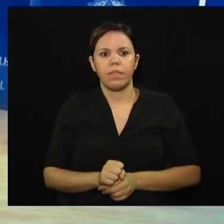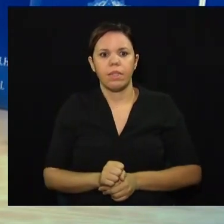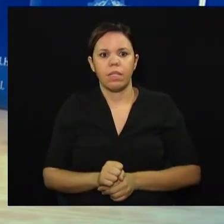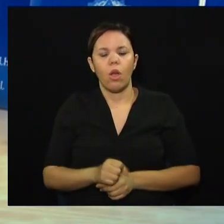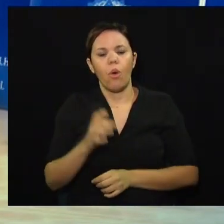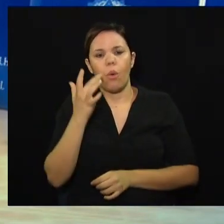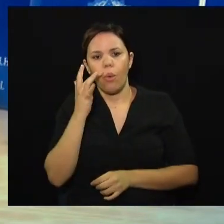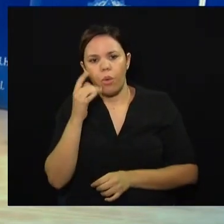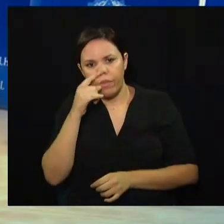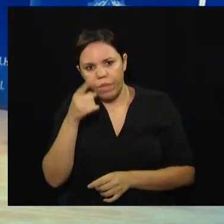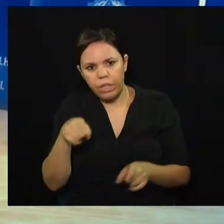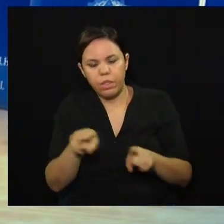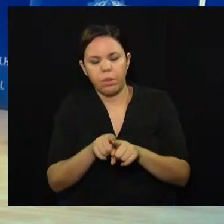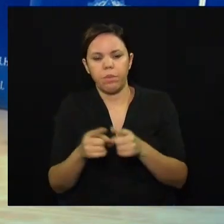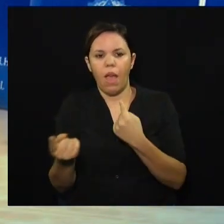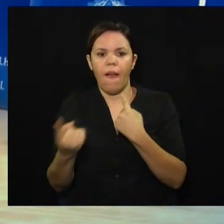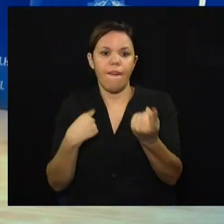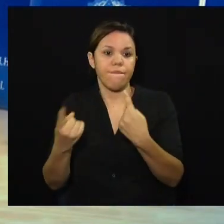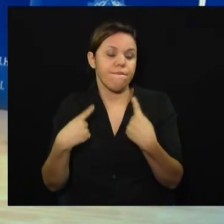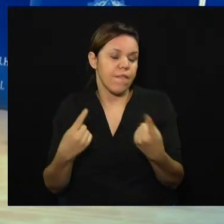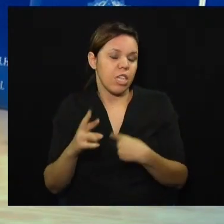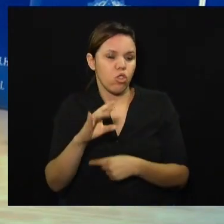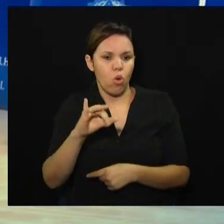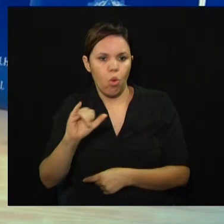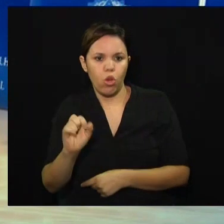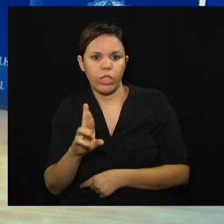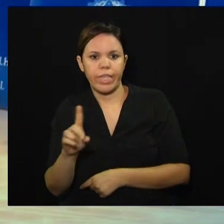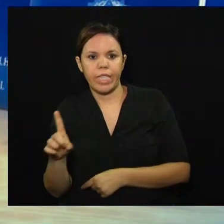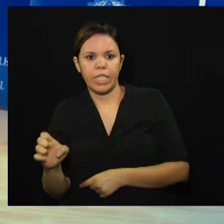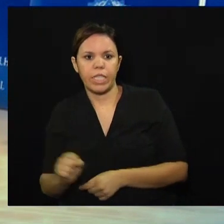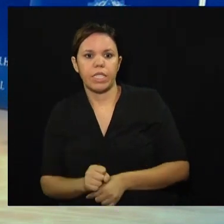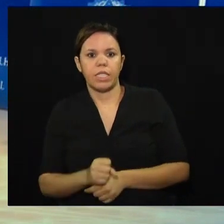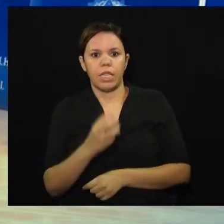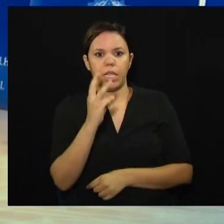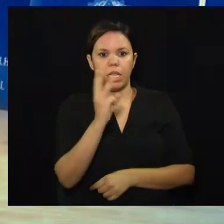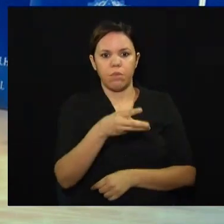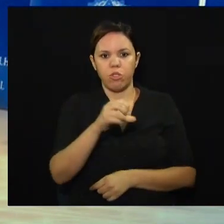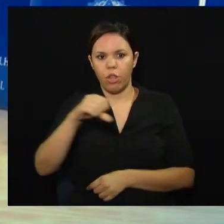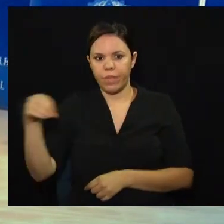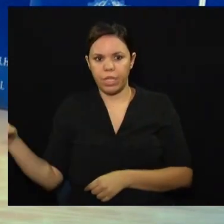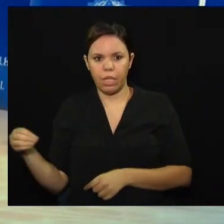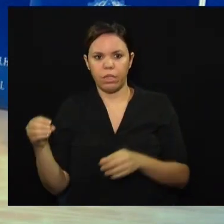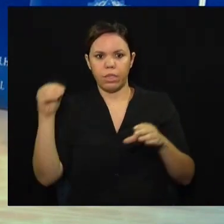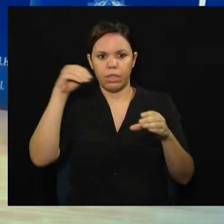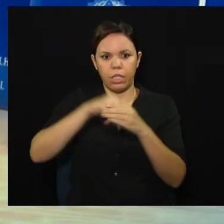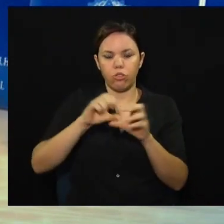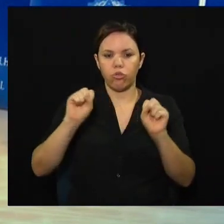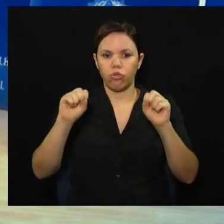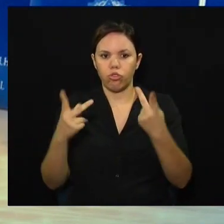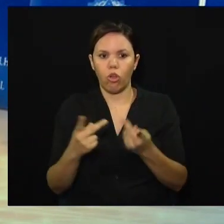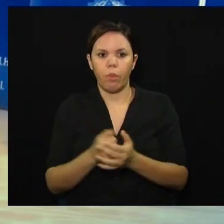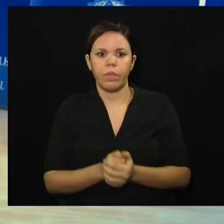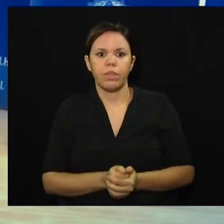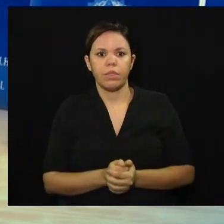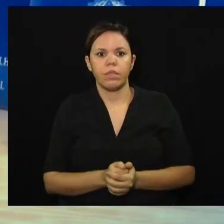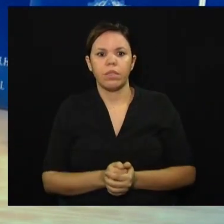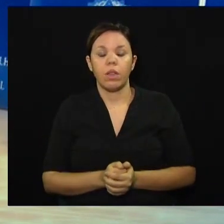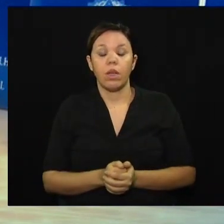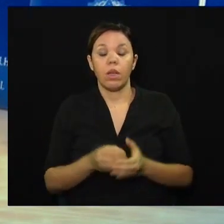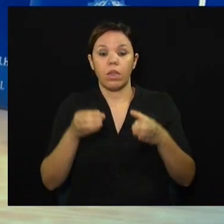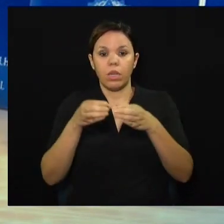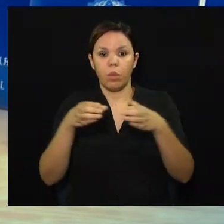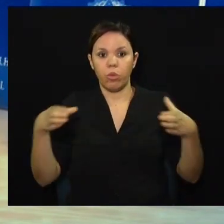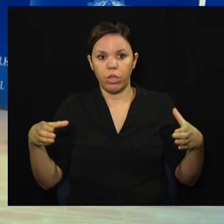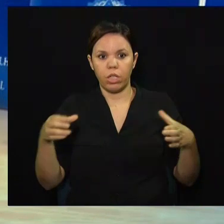verde fica na avenida rui rodrigues 3.900 dentro do shopping spazio ouro verde já a unidade de